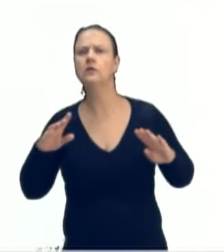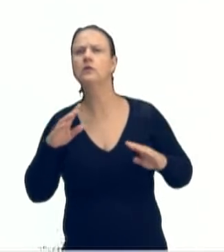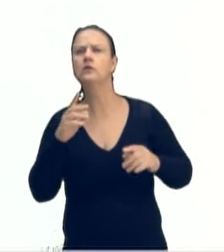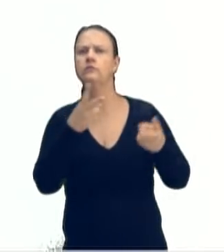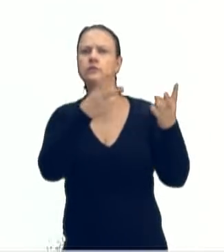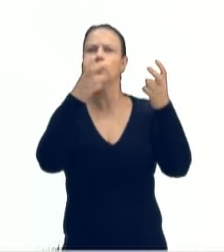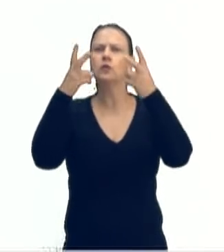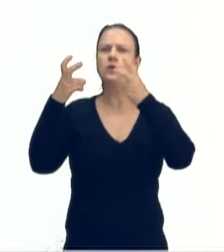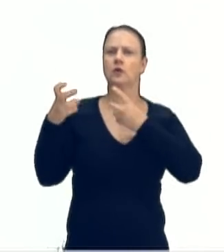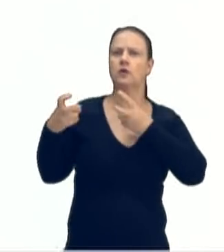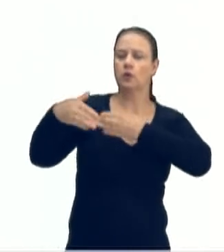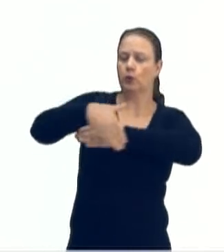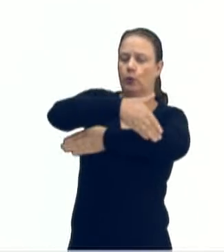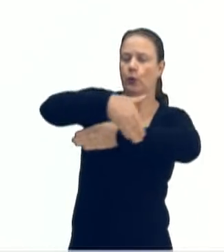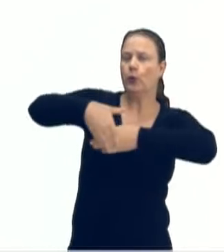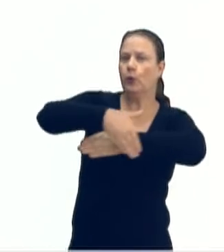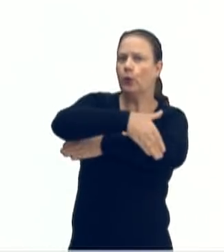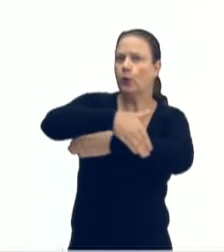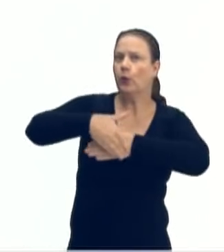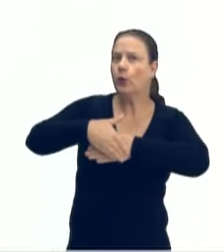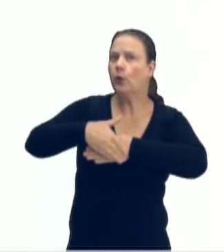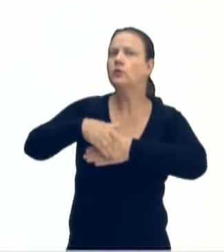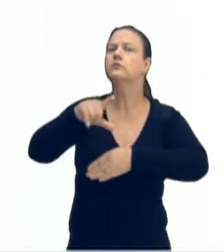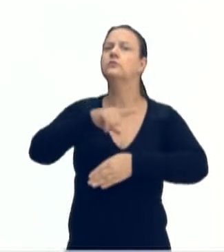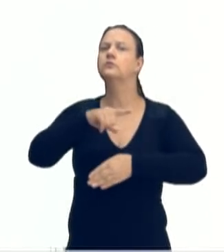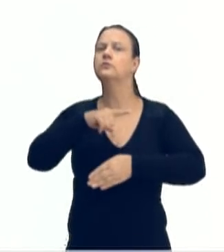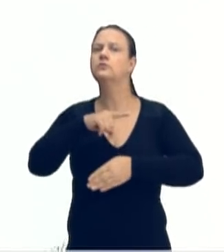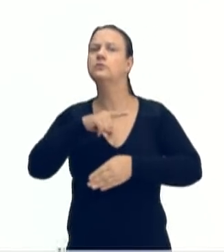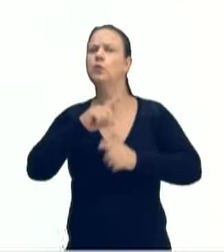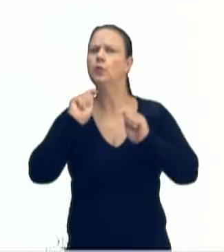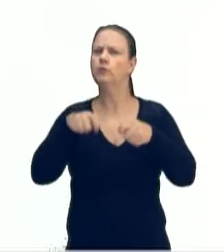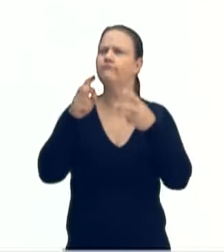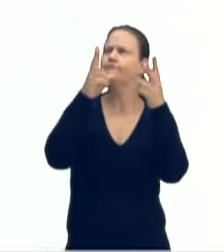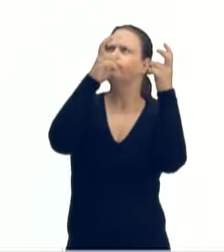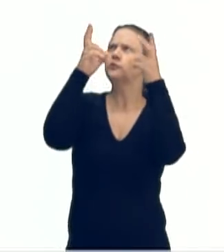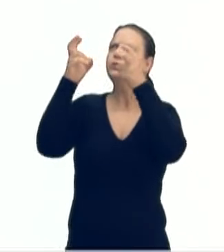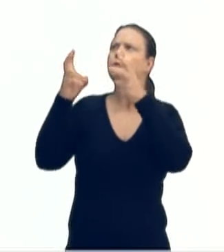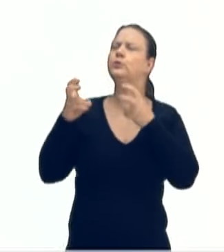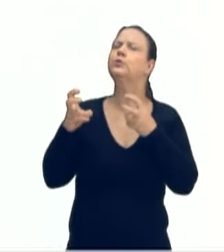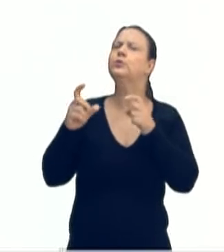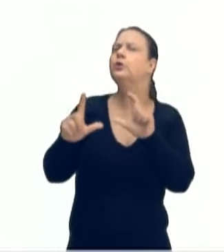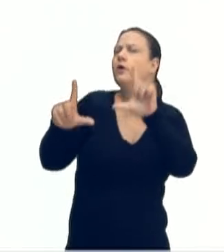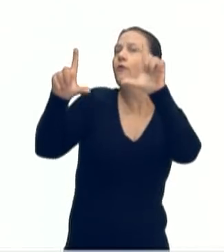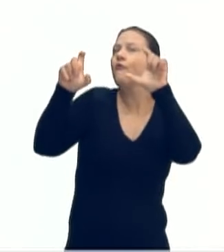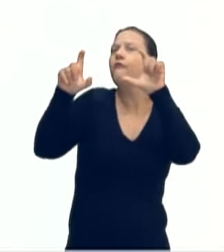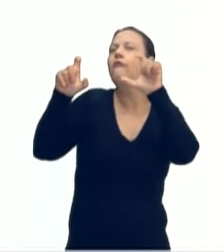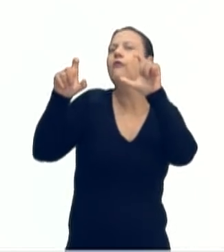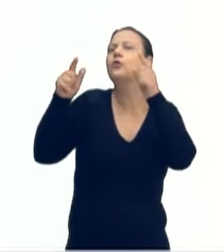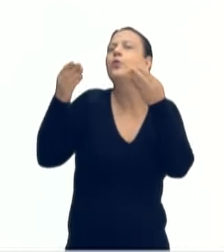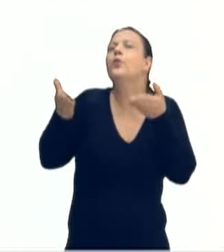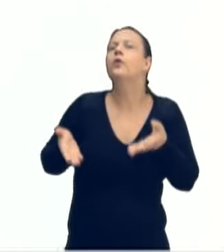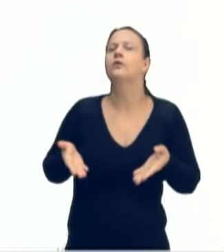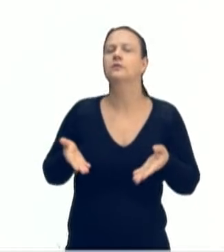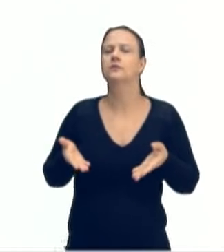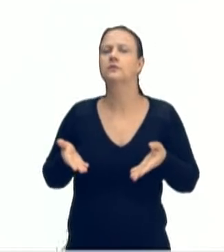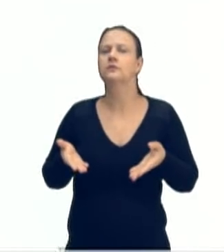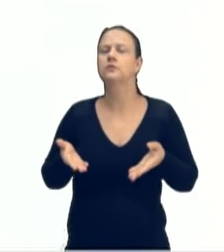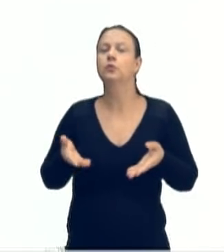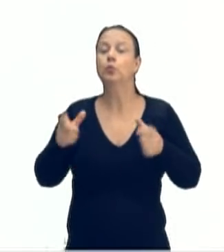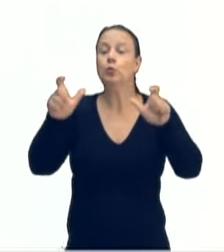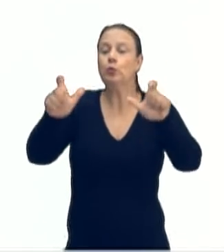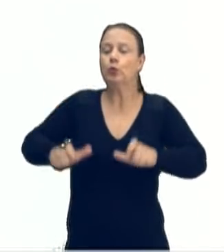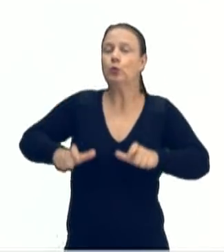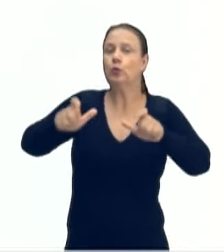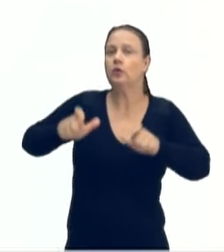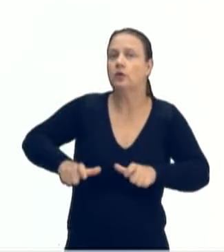também de avenida. Será que seria possível nós conseguirmos identificar de onde essa foto foi retirada, foi, no caso, fotografada, onde